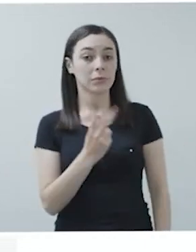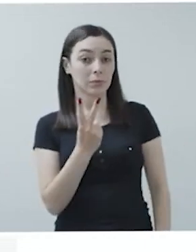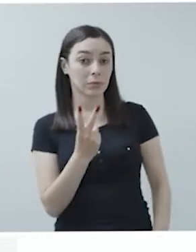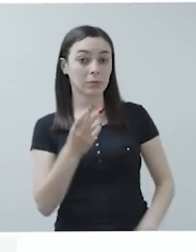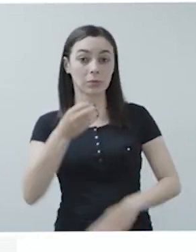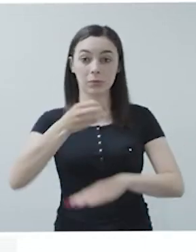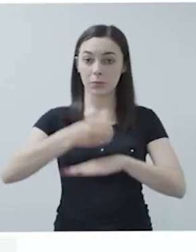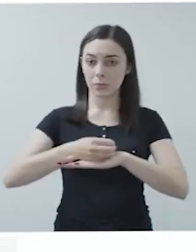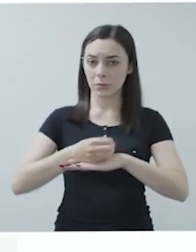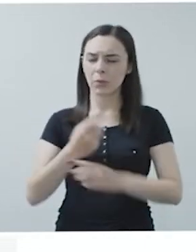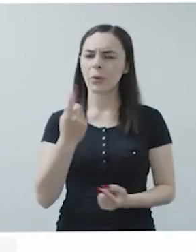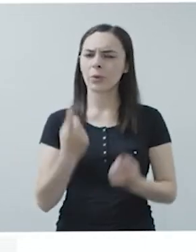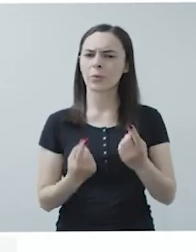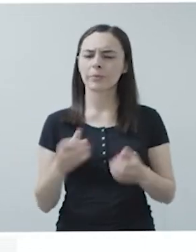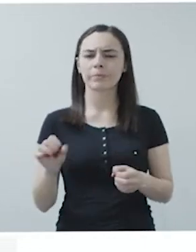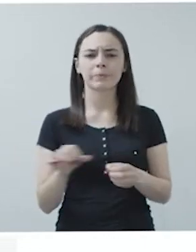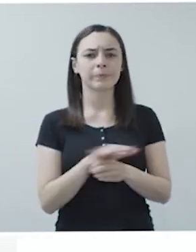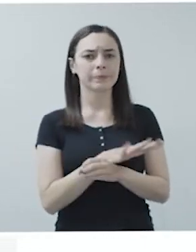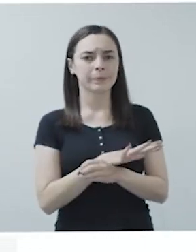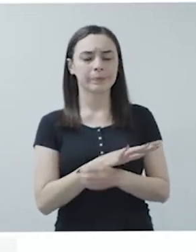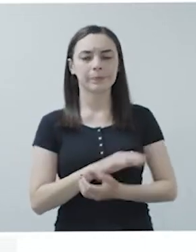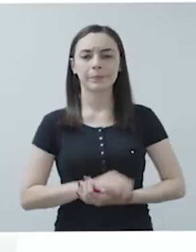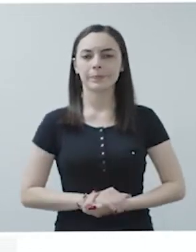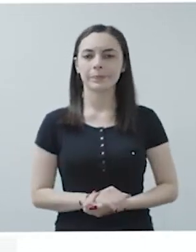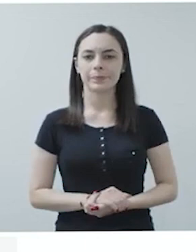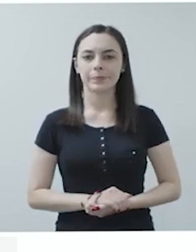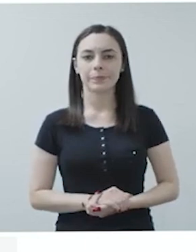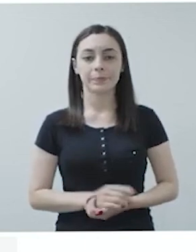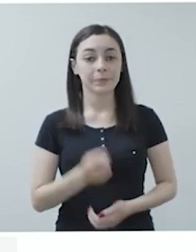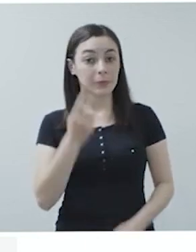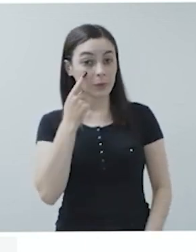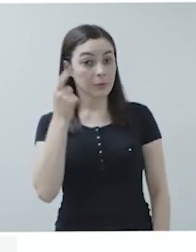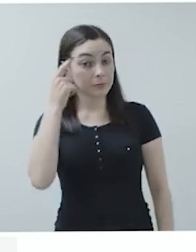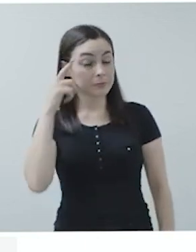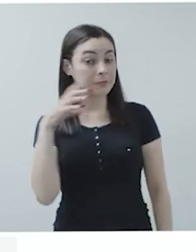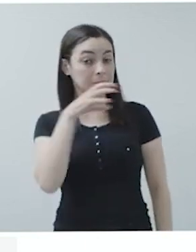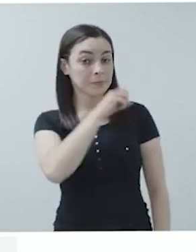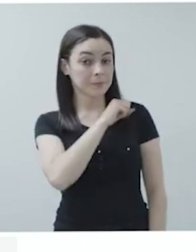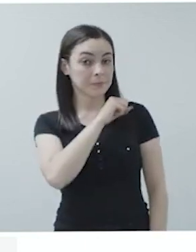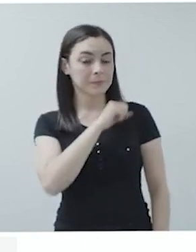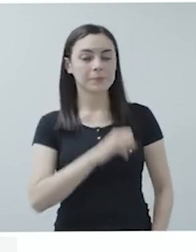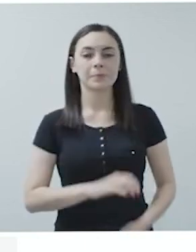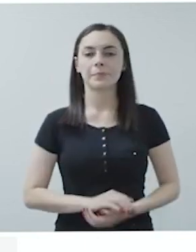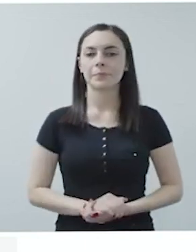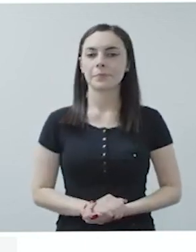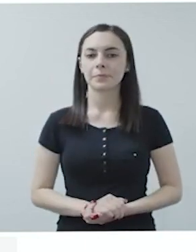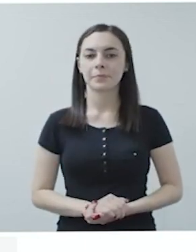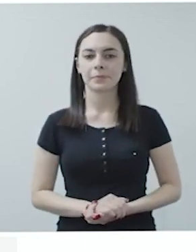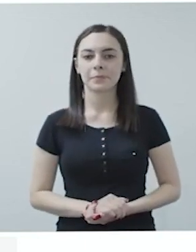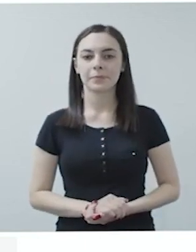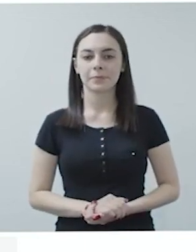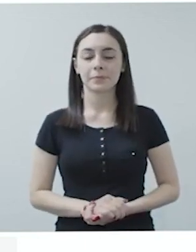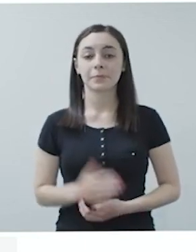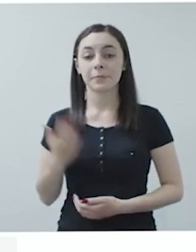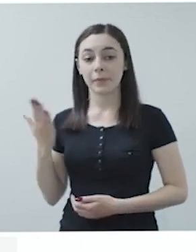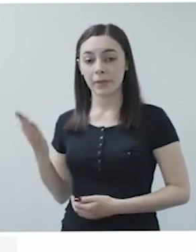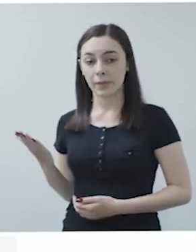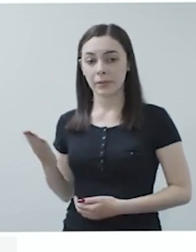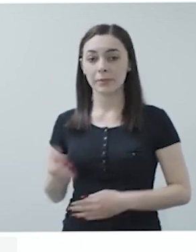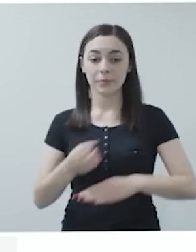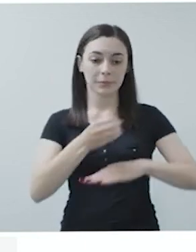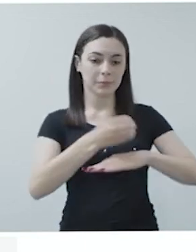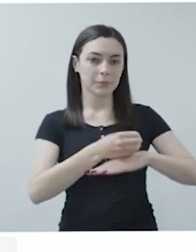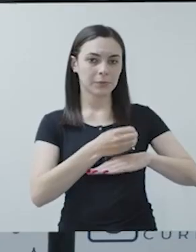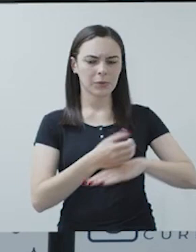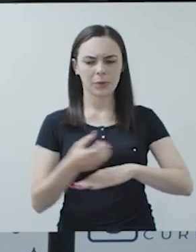copos. Qual desses copos está cheio? Olha lá, pense rápido. Este copo aqui, né? O outro a